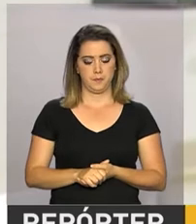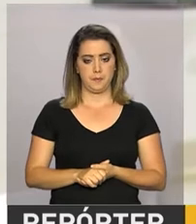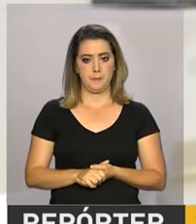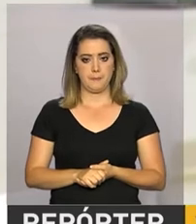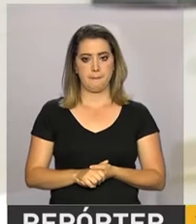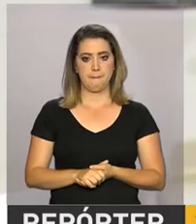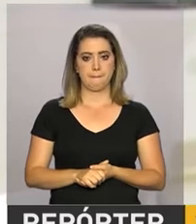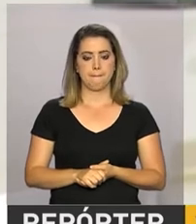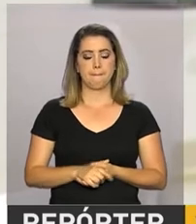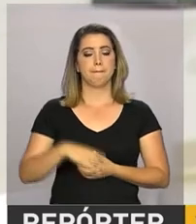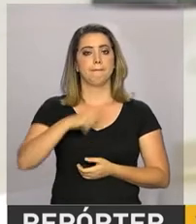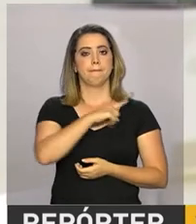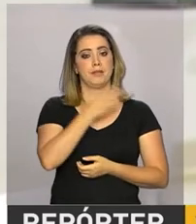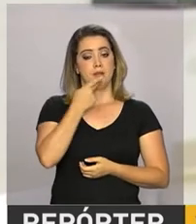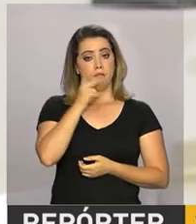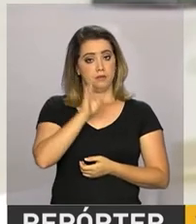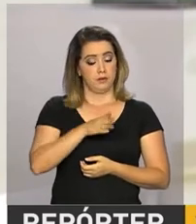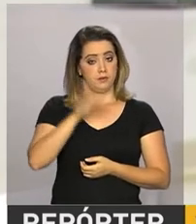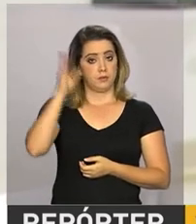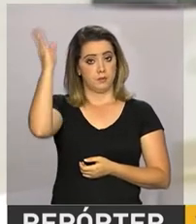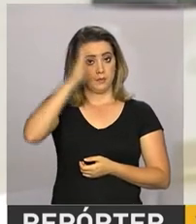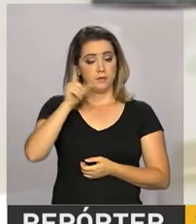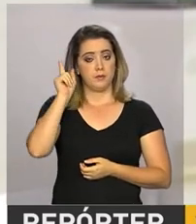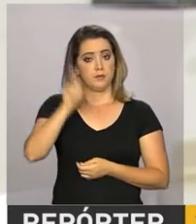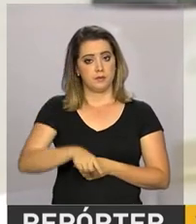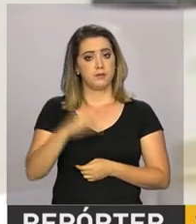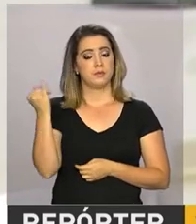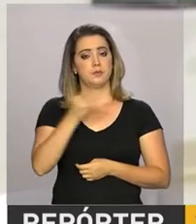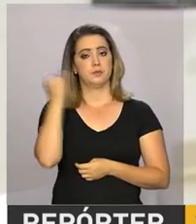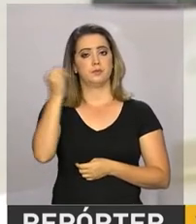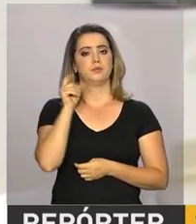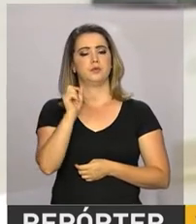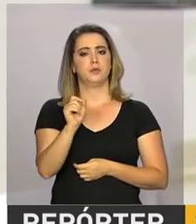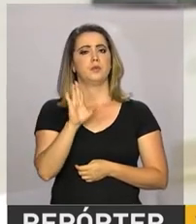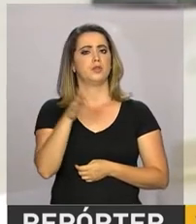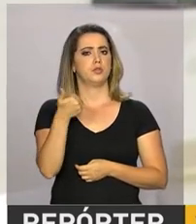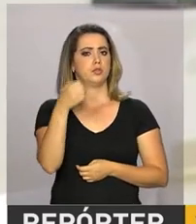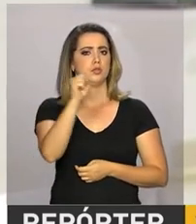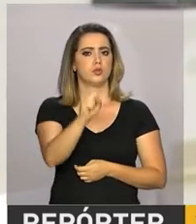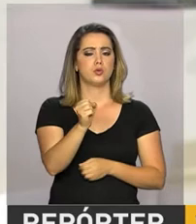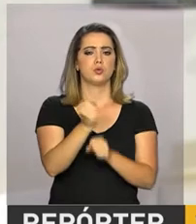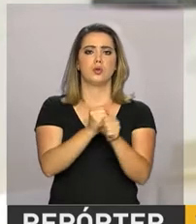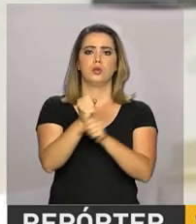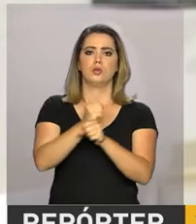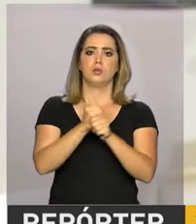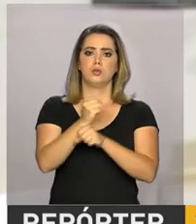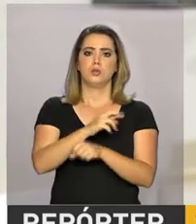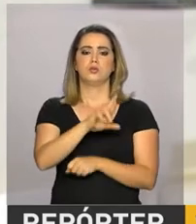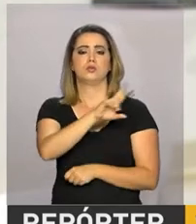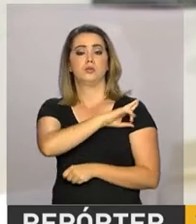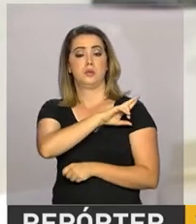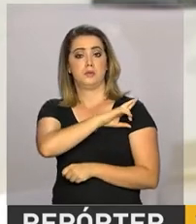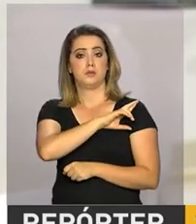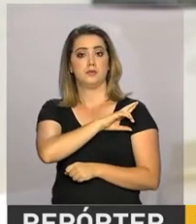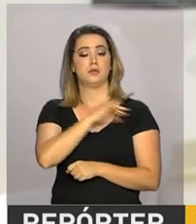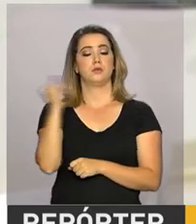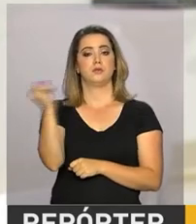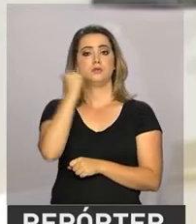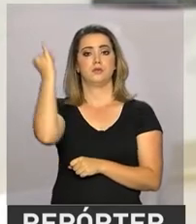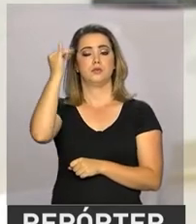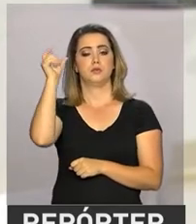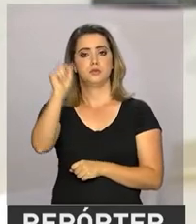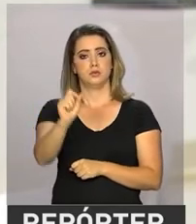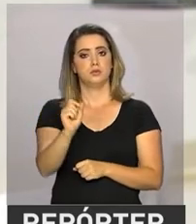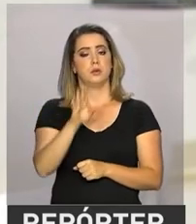é já 18 anos tem se mostrado um país com ampla representatividade para a huawei no brasil uma das principais